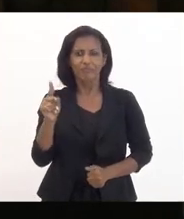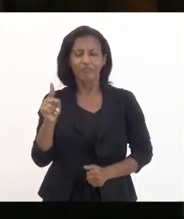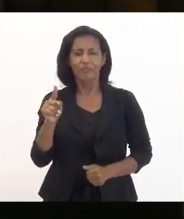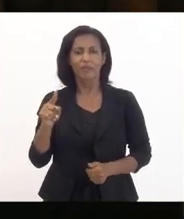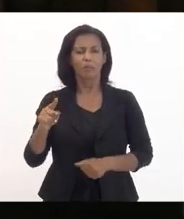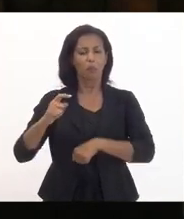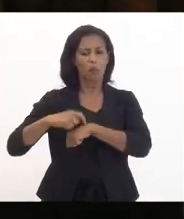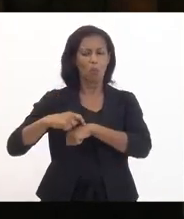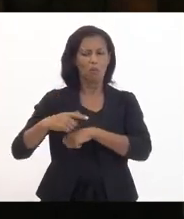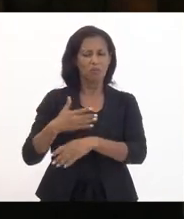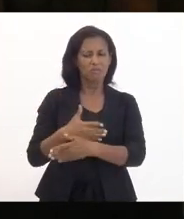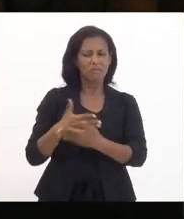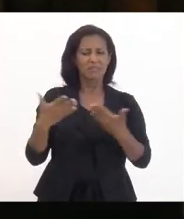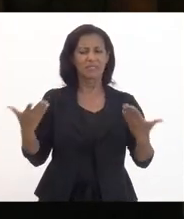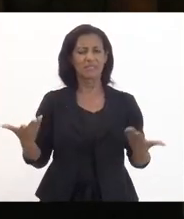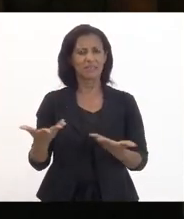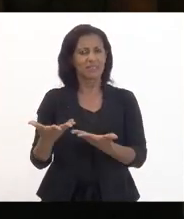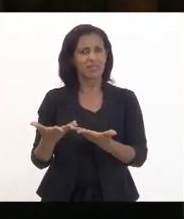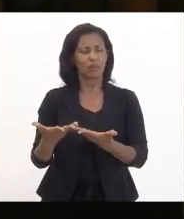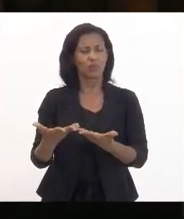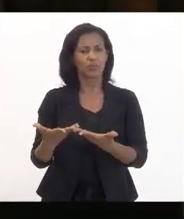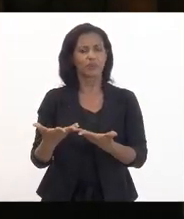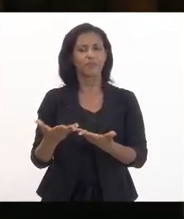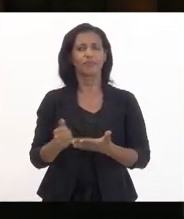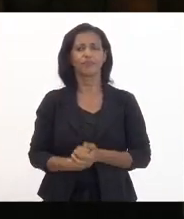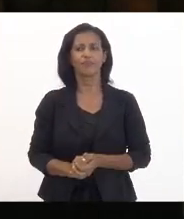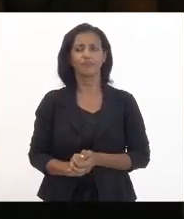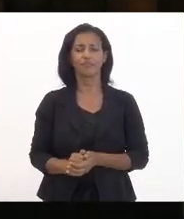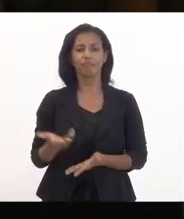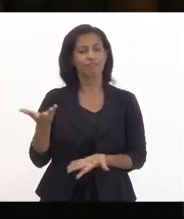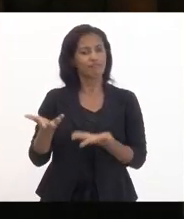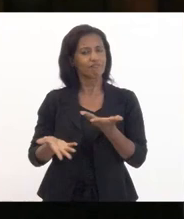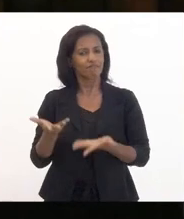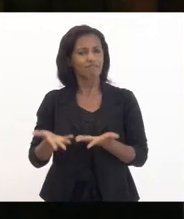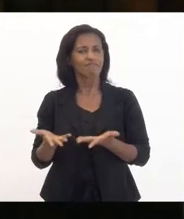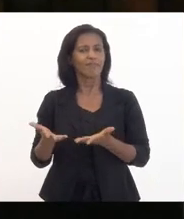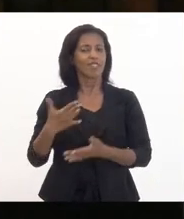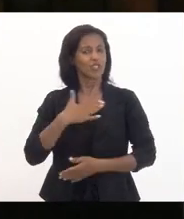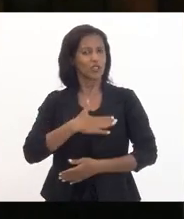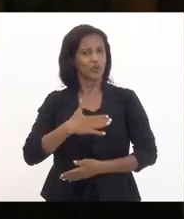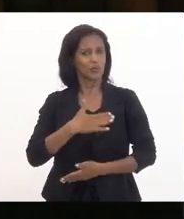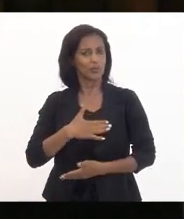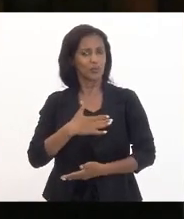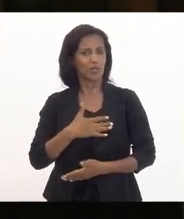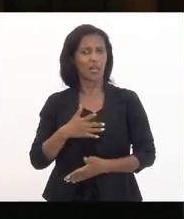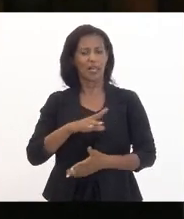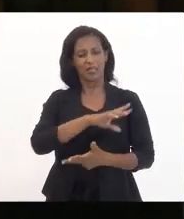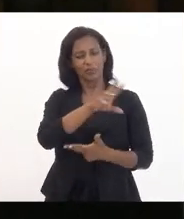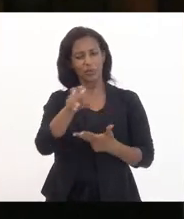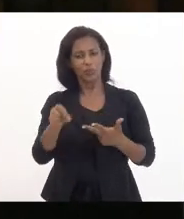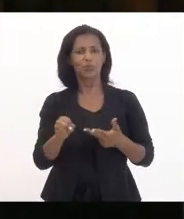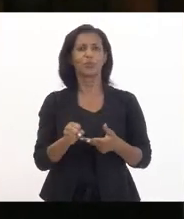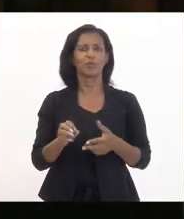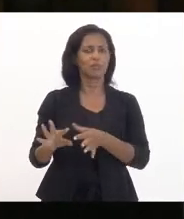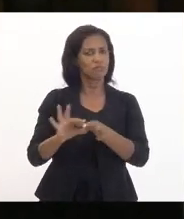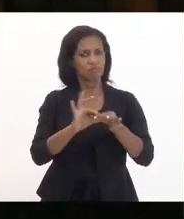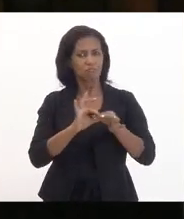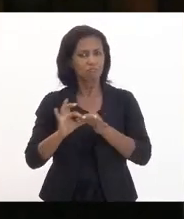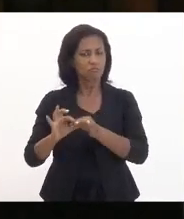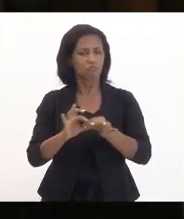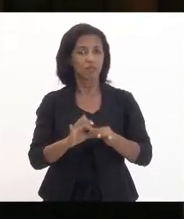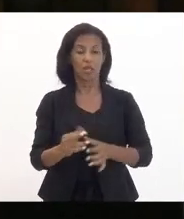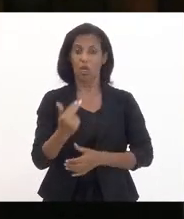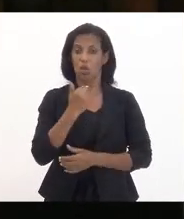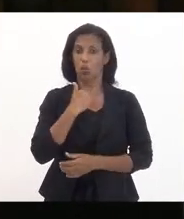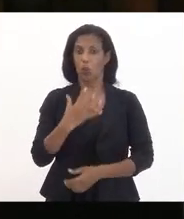tão alvissareiro no seguinte de bastante equilíbrio, harmonia entre os poderes. Eu não